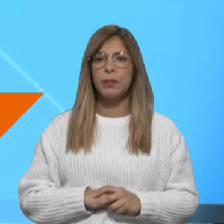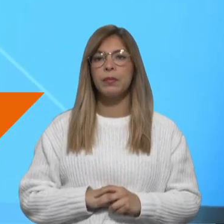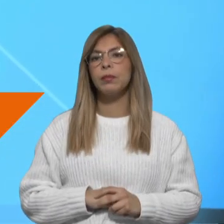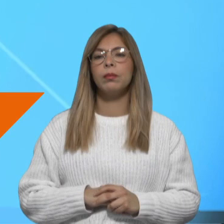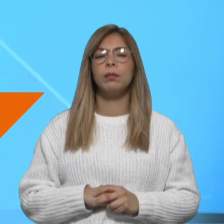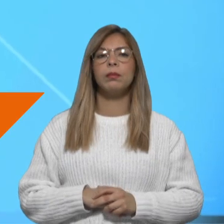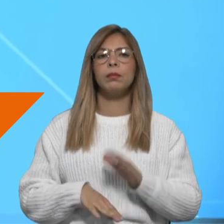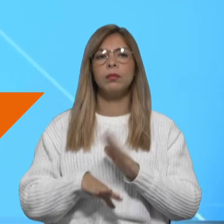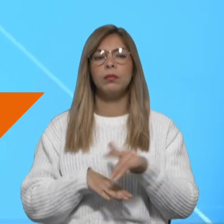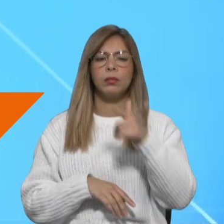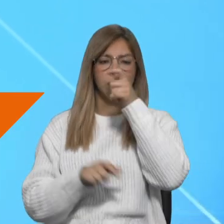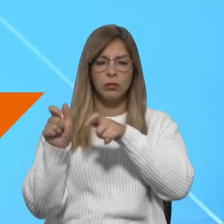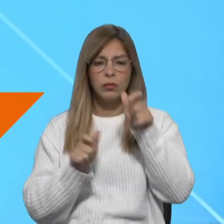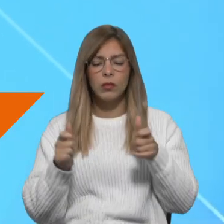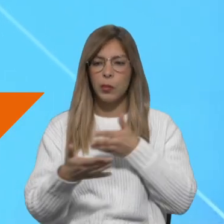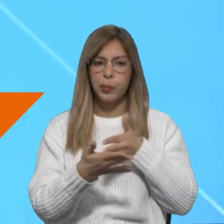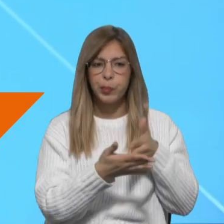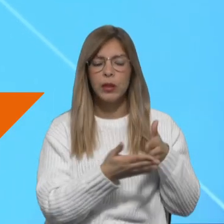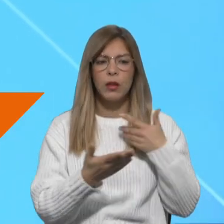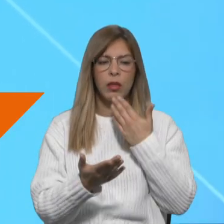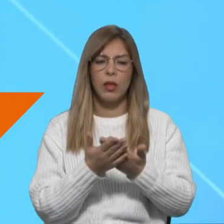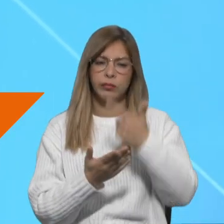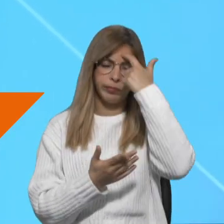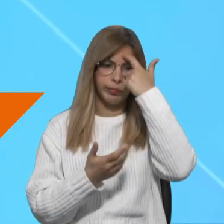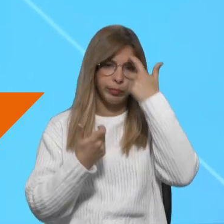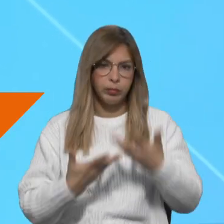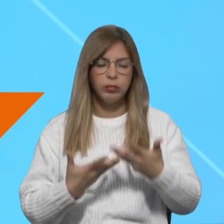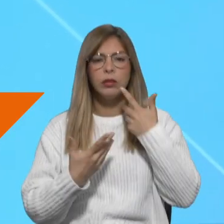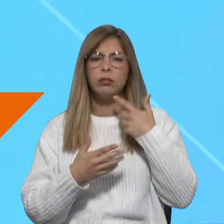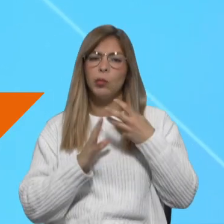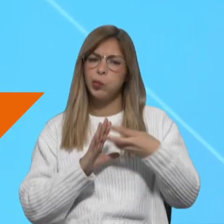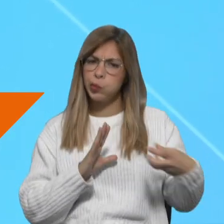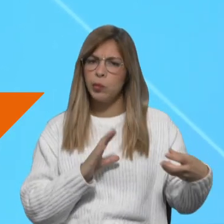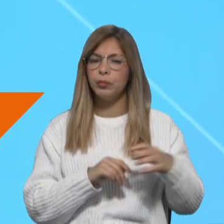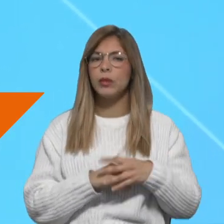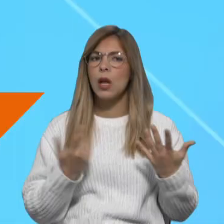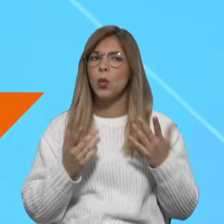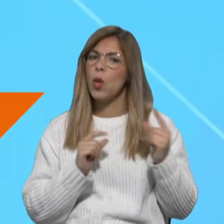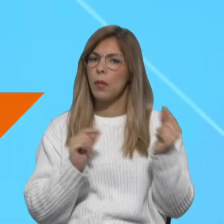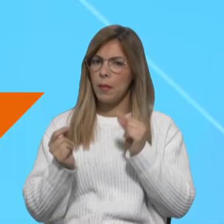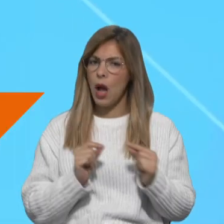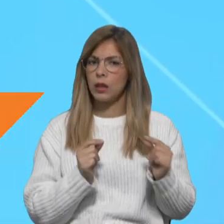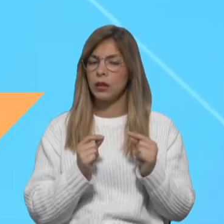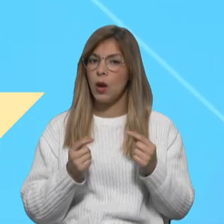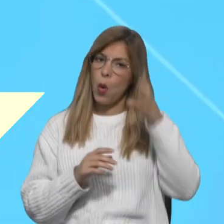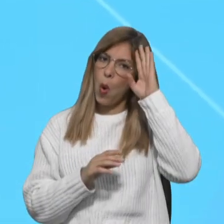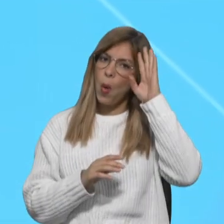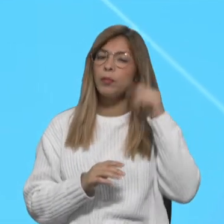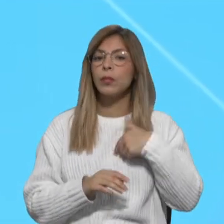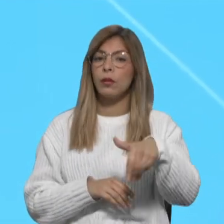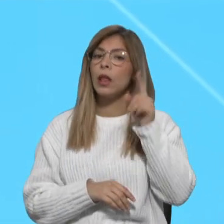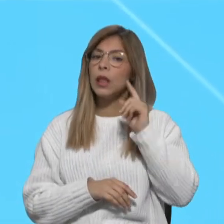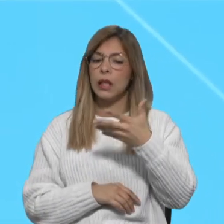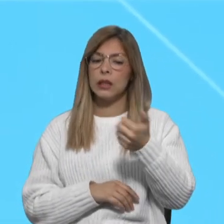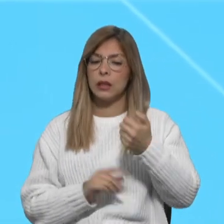do humano, coloca desafios e gera perplexidades. Por isso, pede um debate urgente, como o que vai acontecer no dia 15 de março, em Braga,